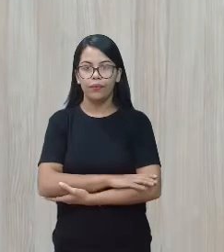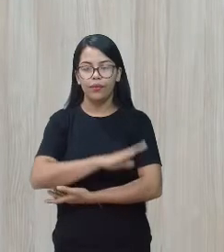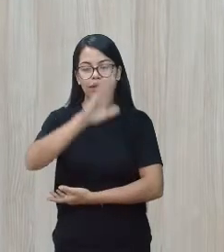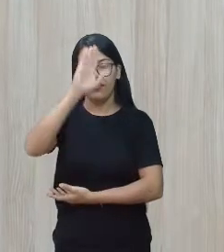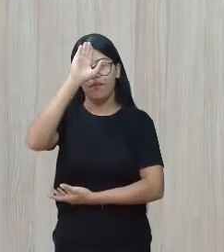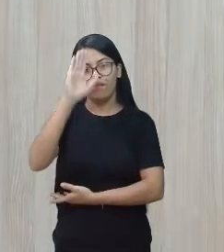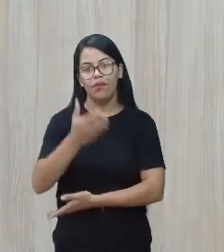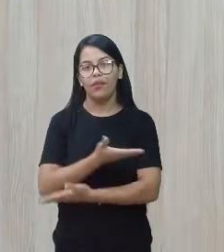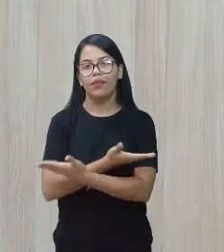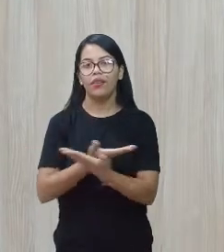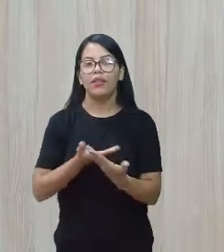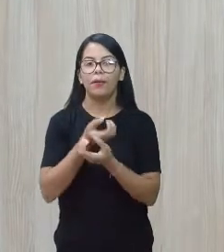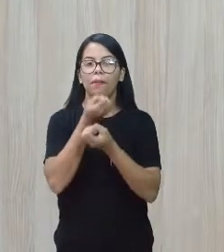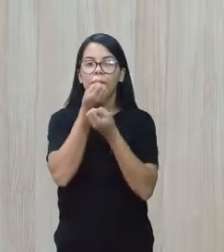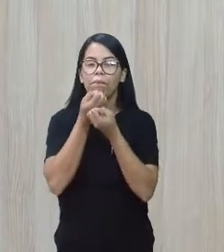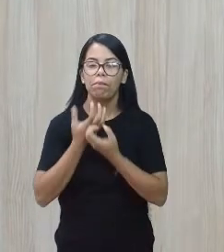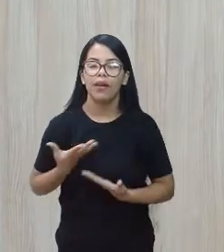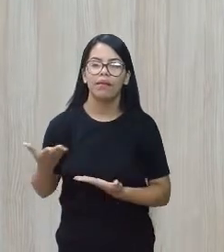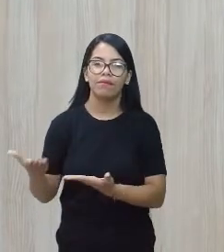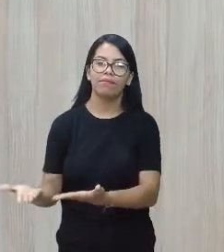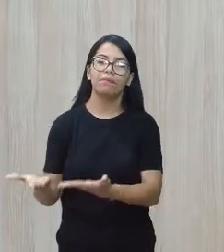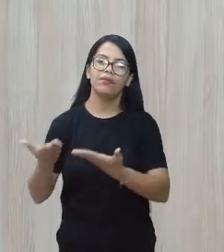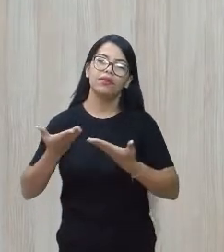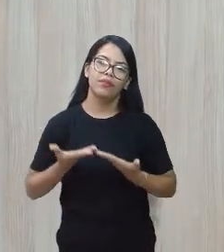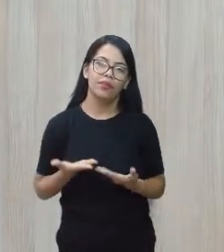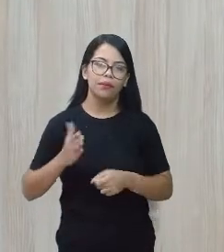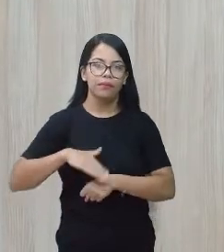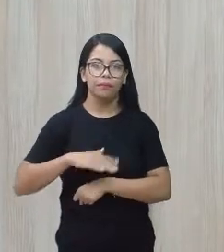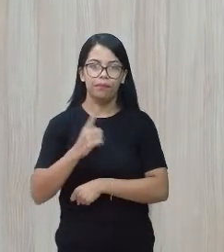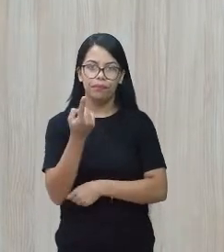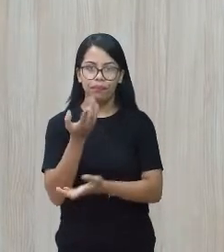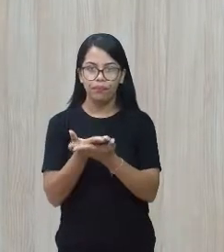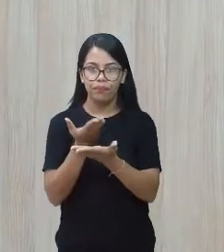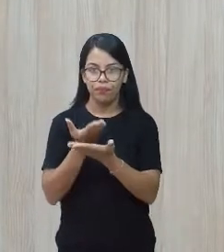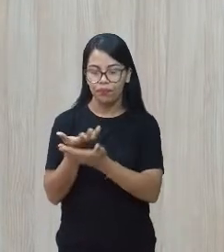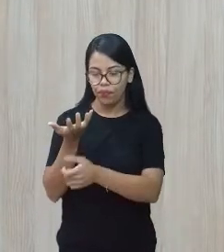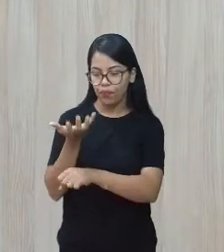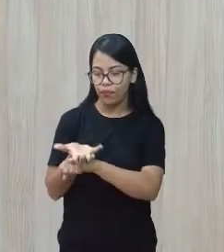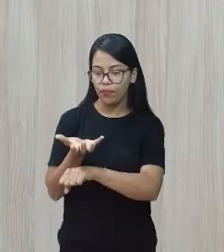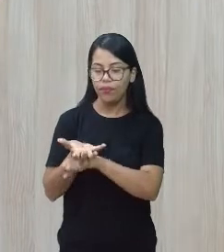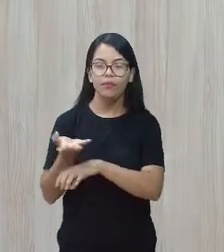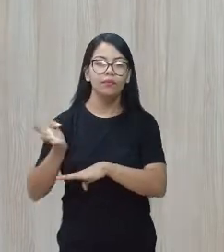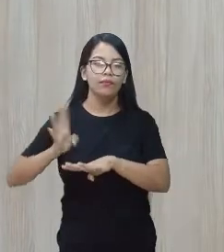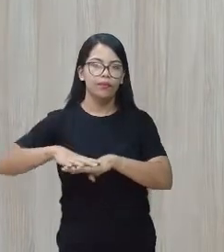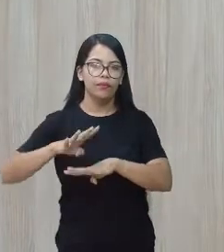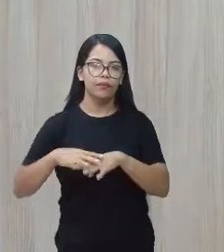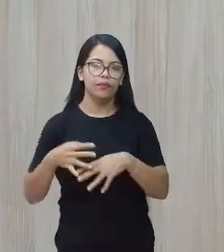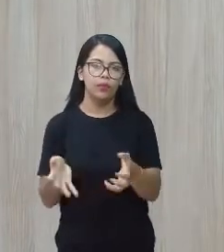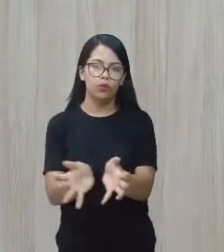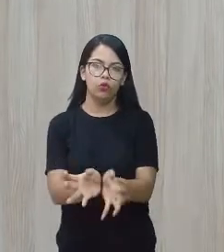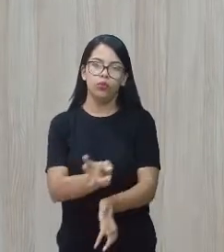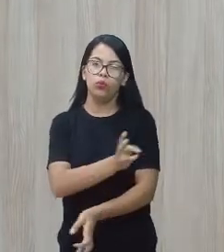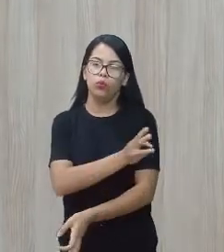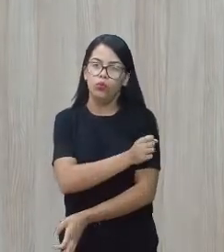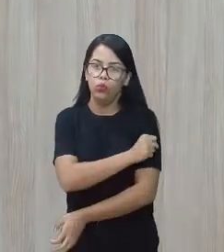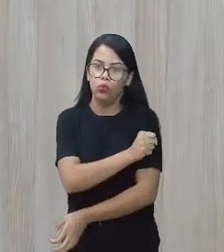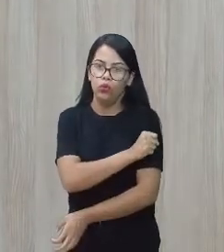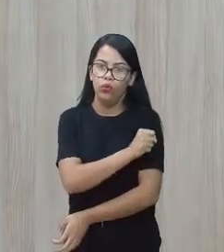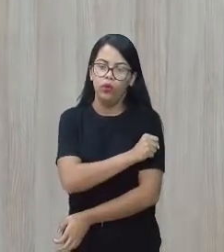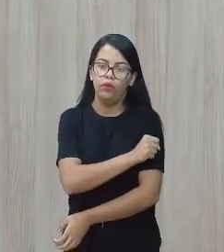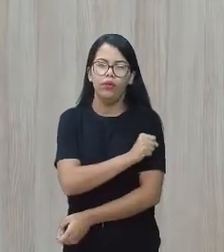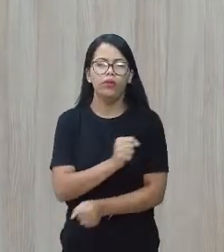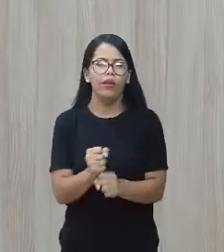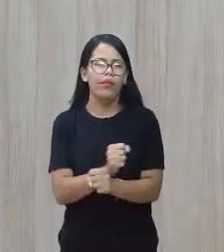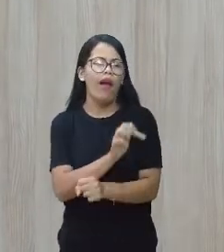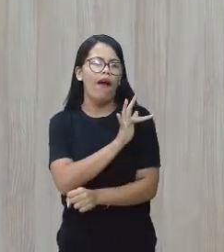Fala galerinha, seja muito bem-vindo a mais uma aula de matemática para os alunos do 8º ano dos anos